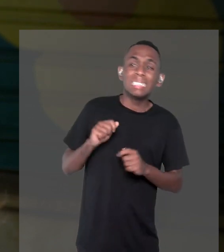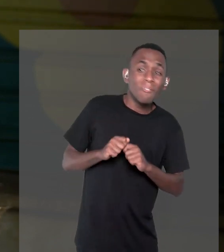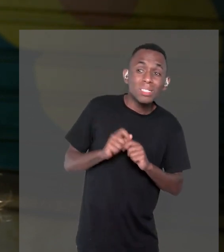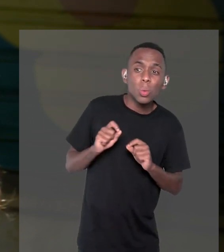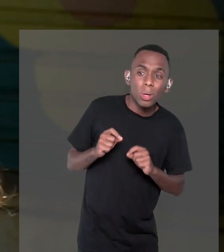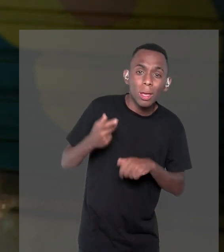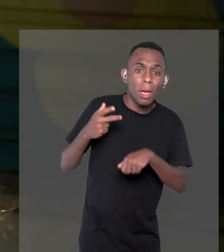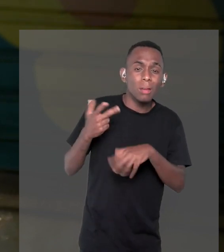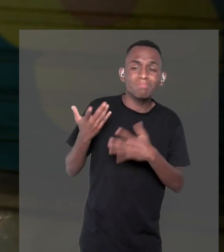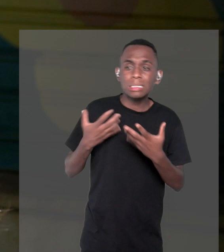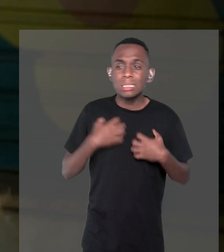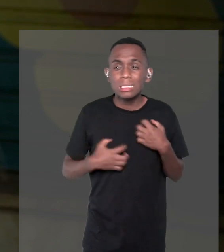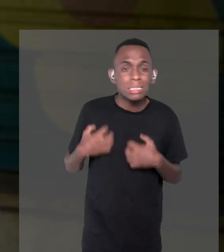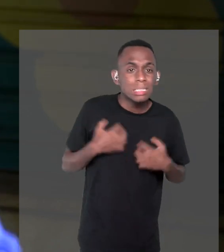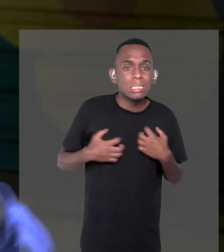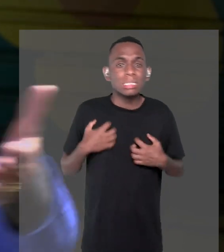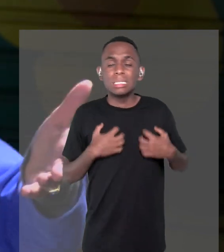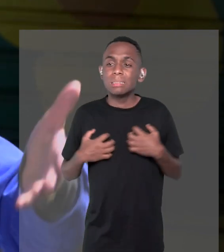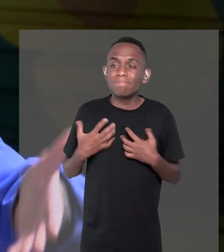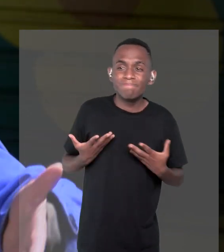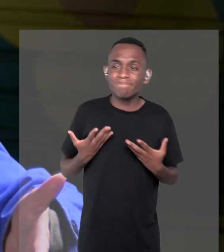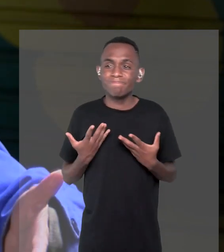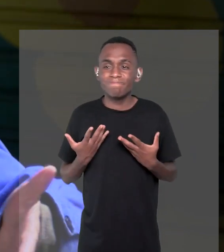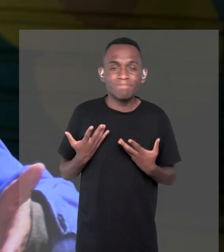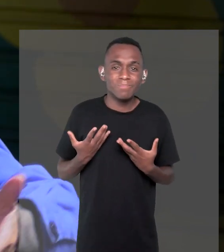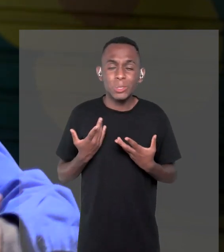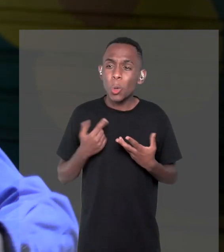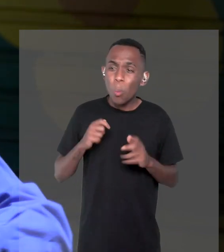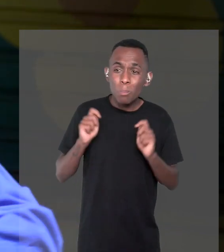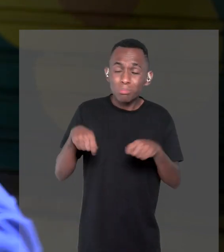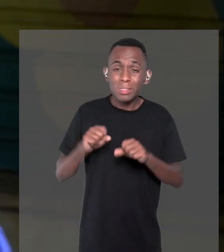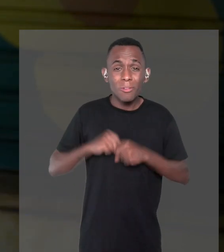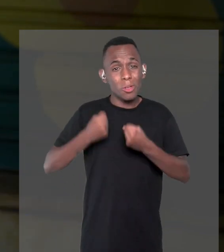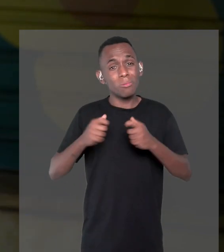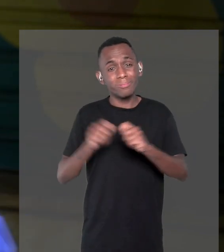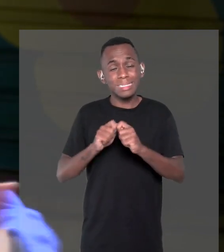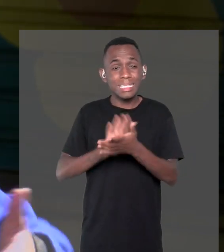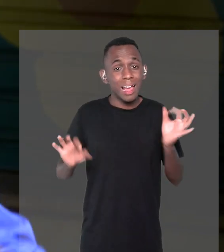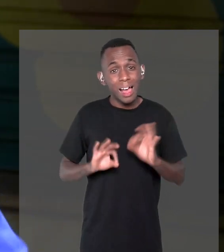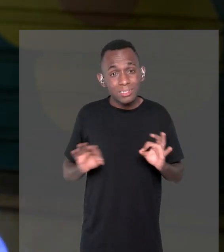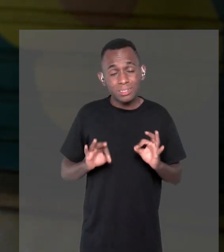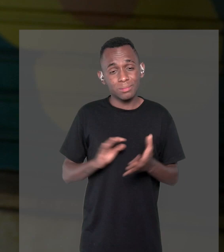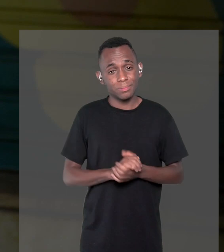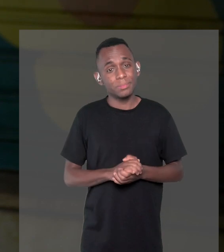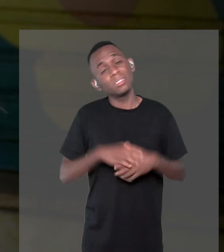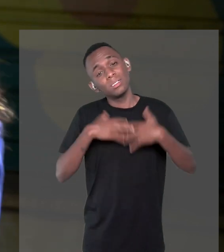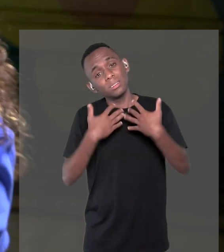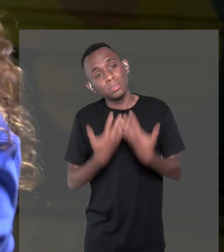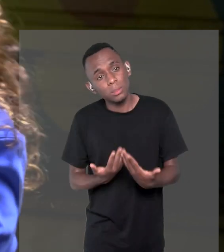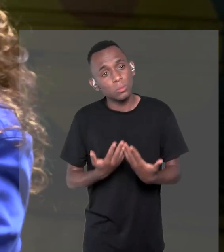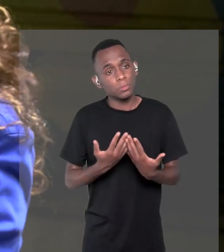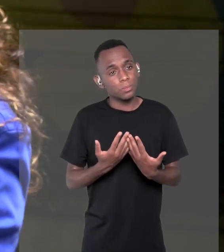assusta, principalmente porque hoje a gente tem que dar conta com as mídias, com a possibilidade de ver o